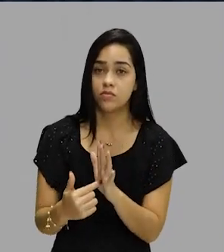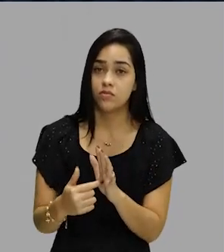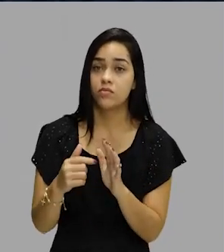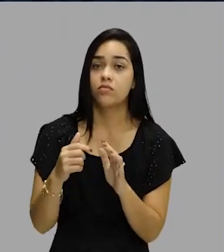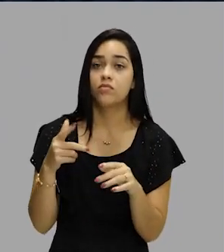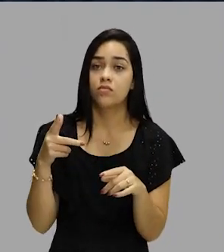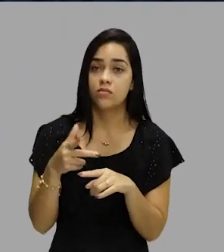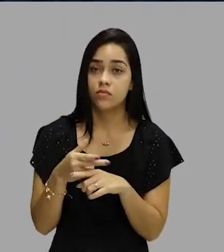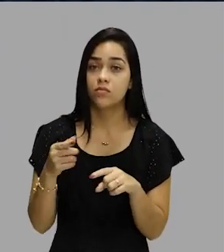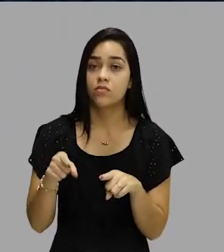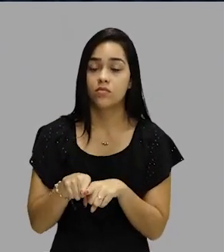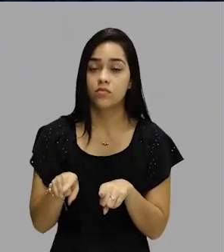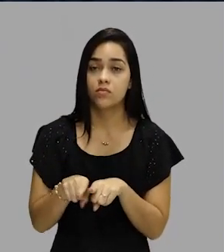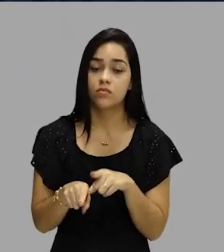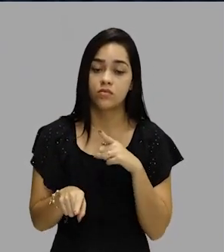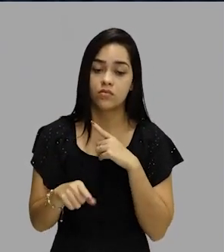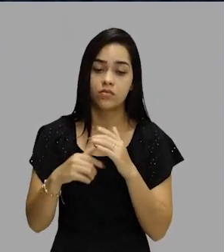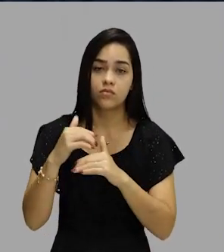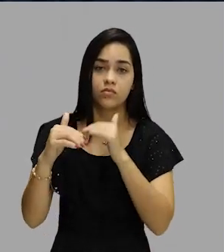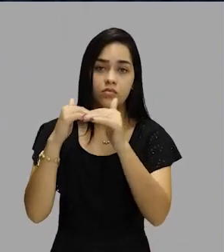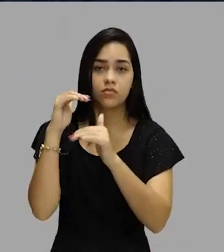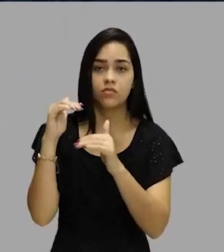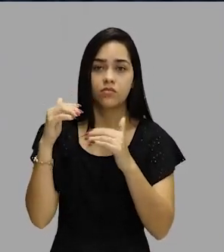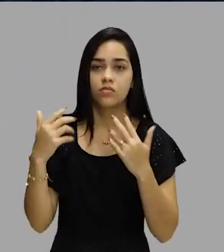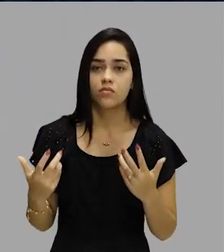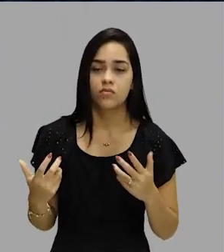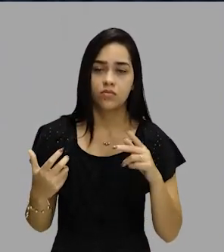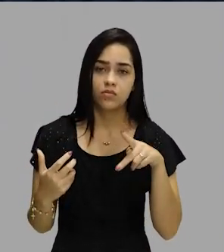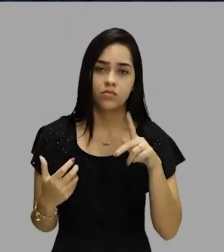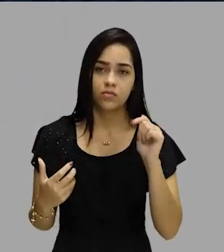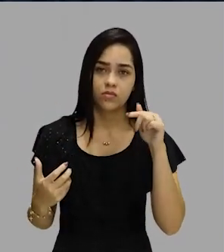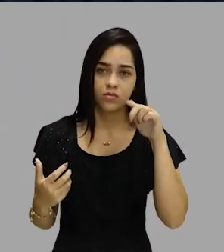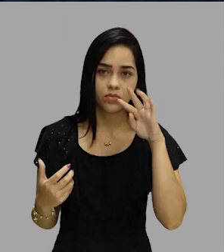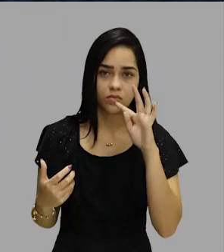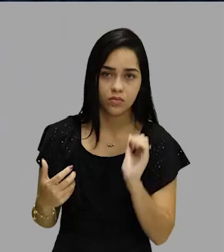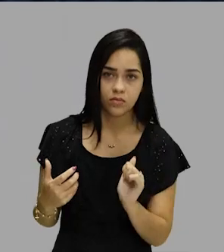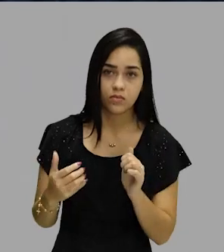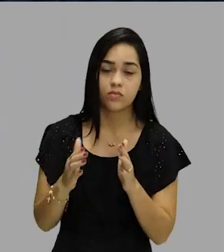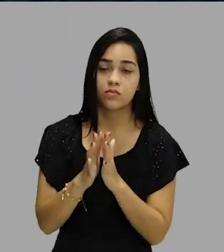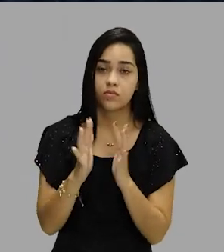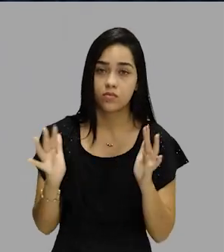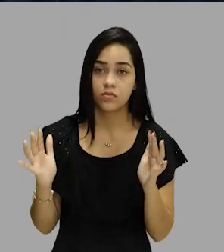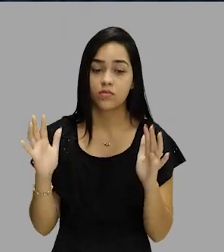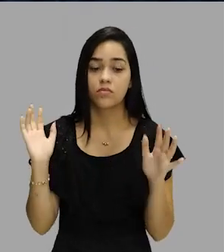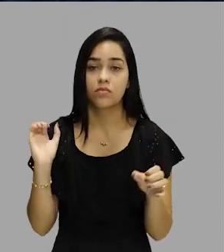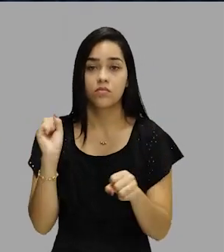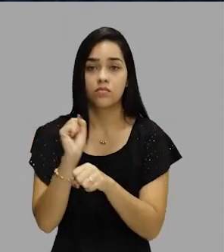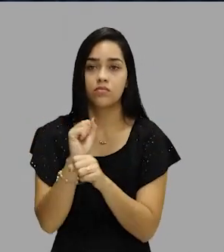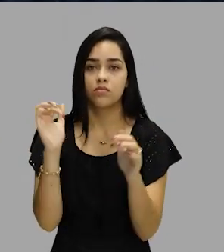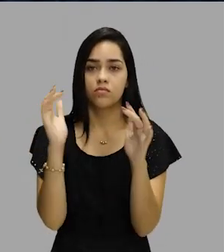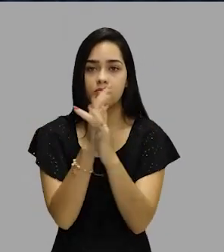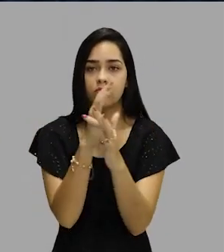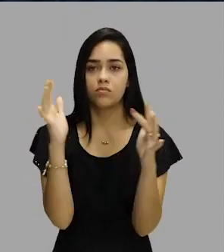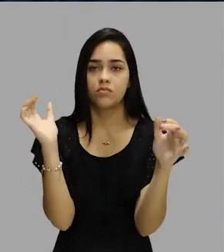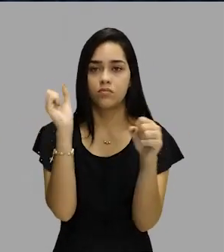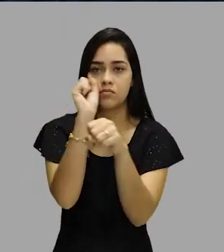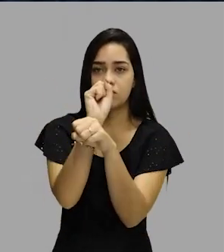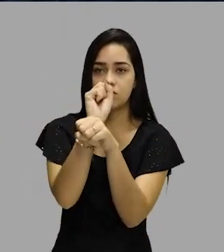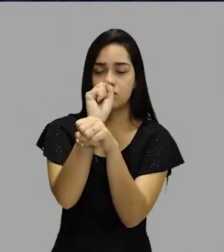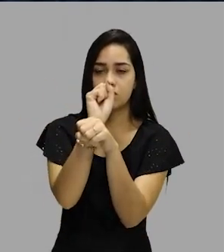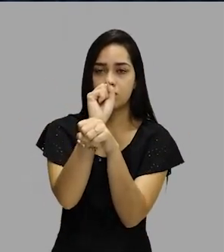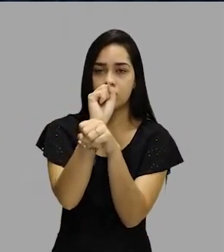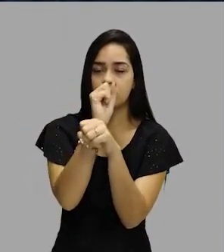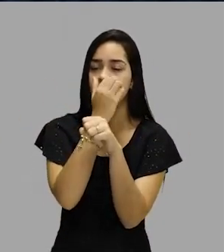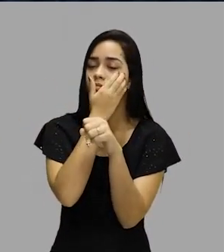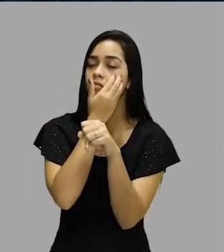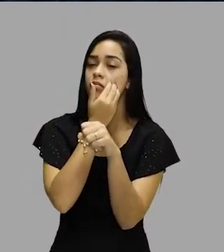certo? Nesse processo, as plaquetas que estavam passando, elas se prenderam aqui nas paredes